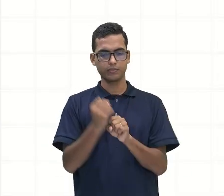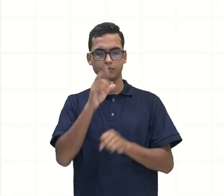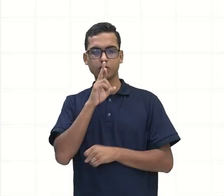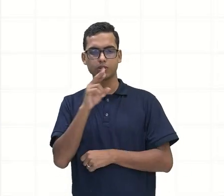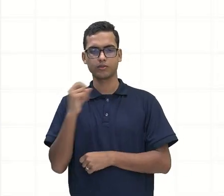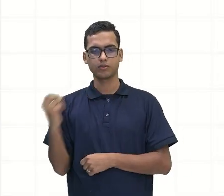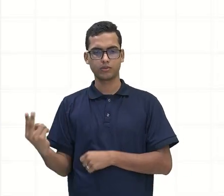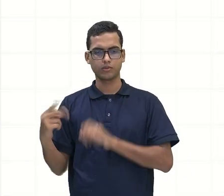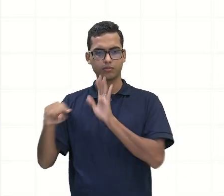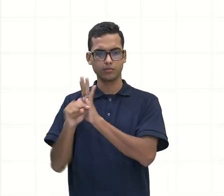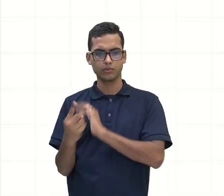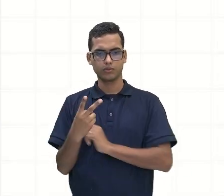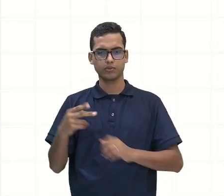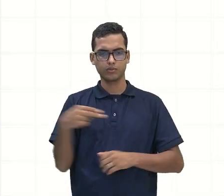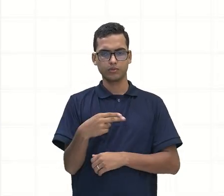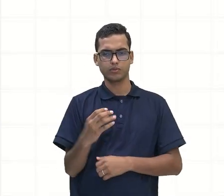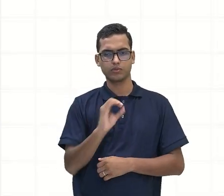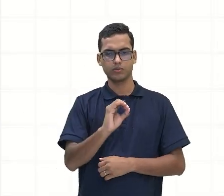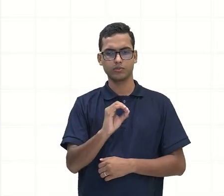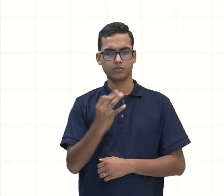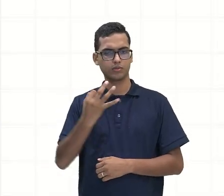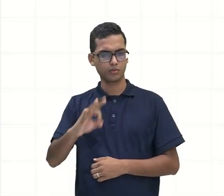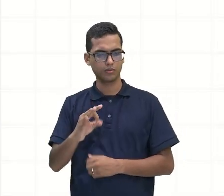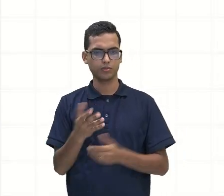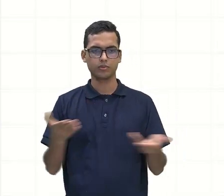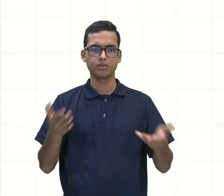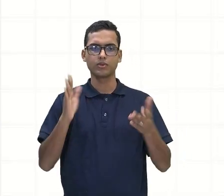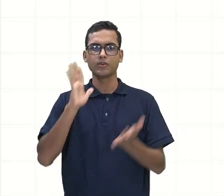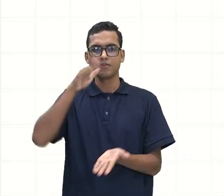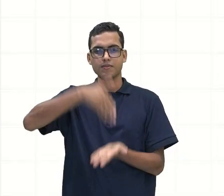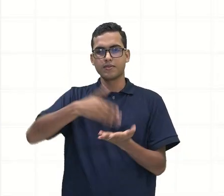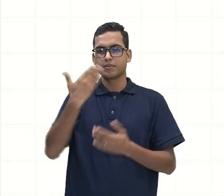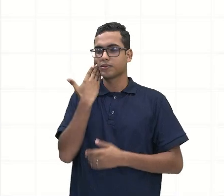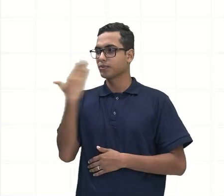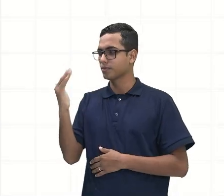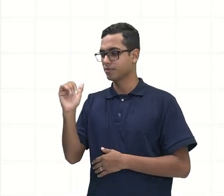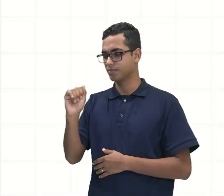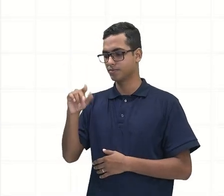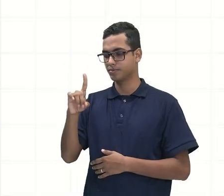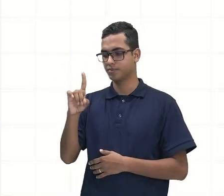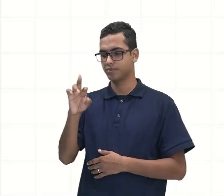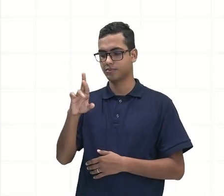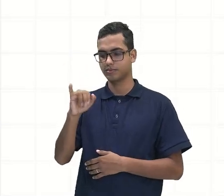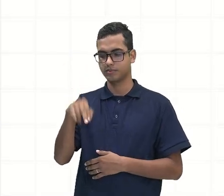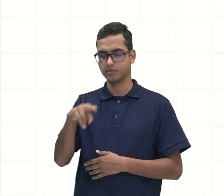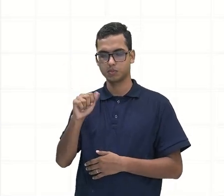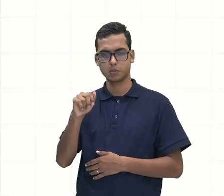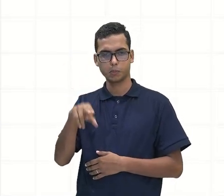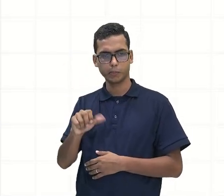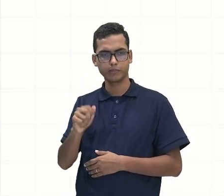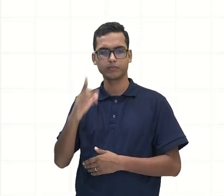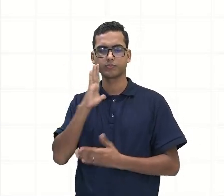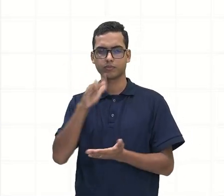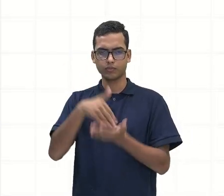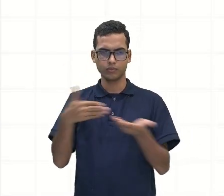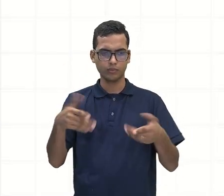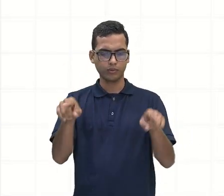0. Beleza? E a nossa última é essa, que diz o seguinte,